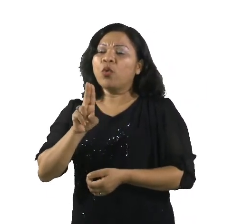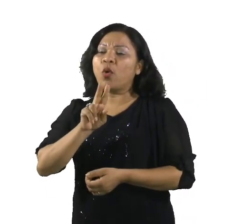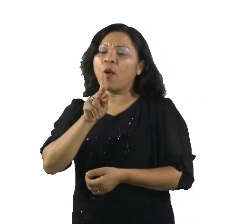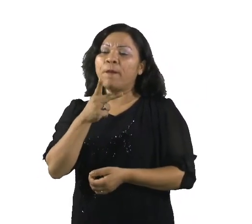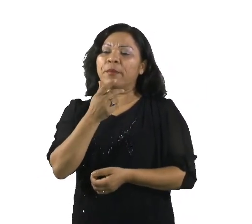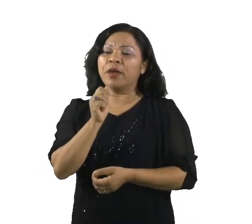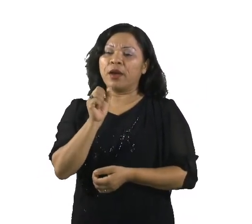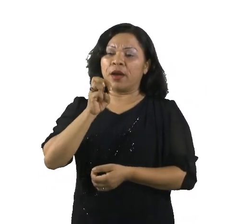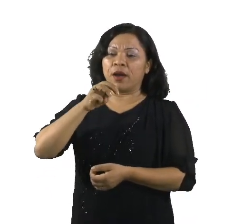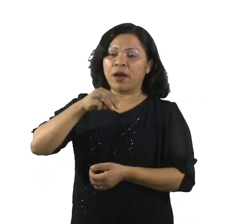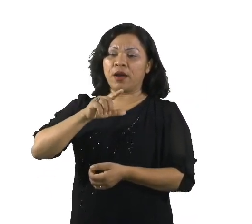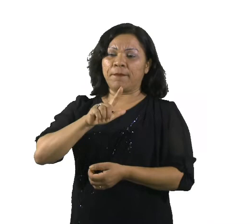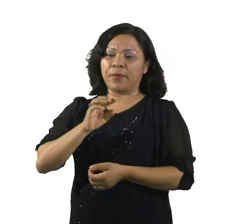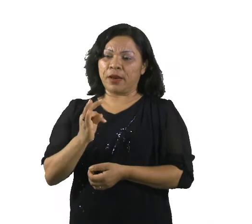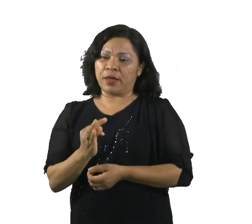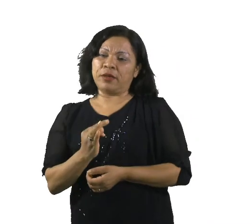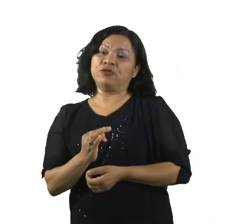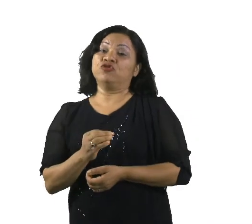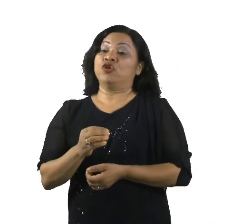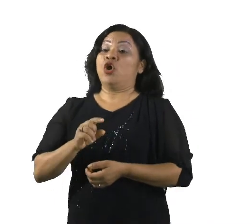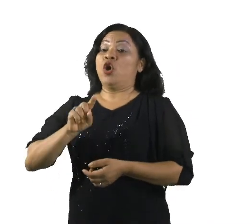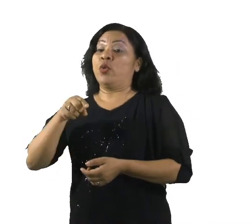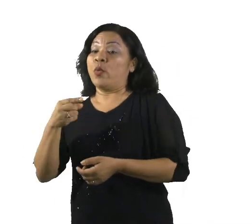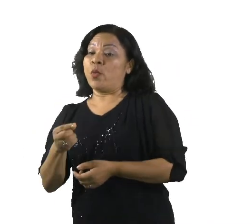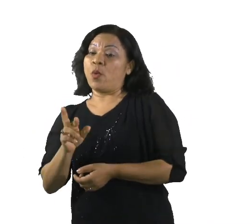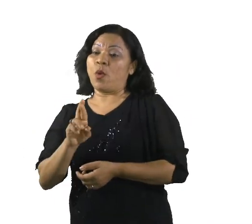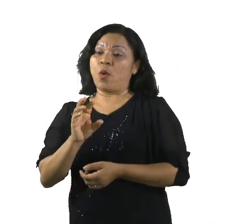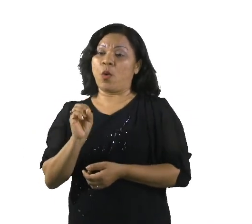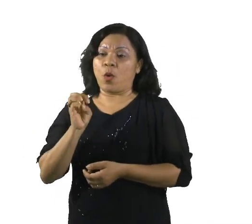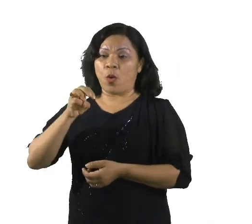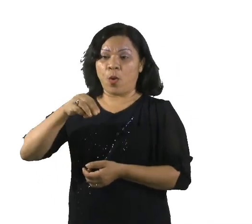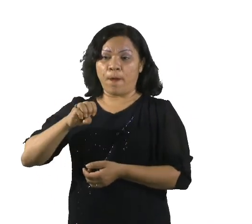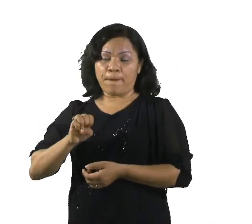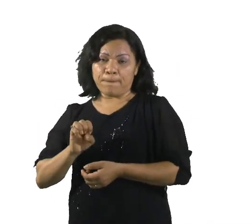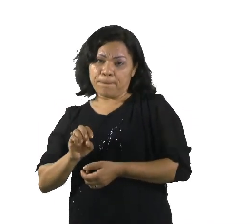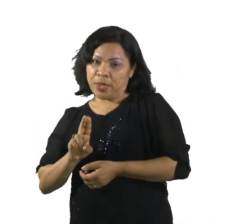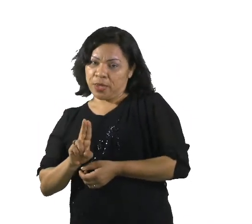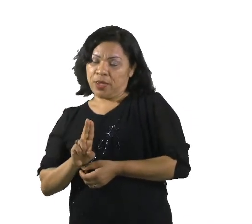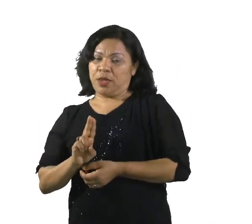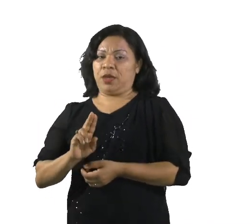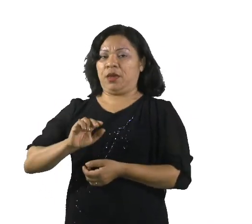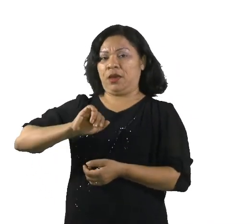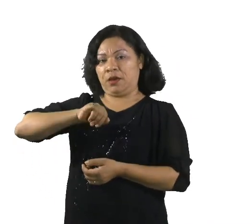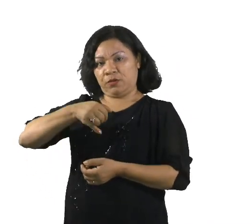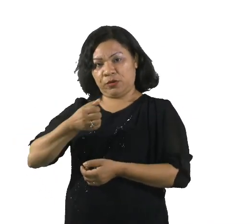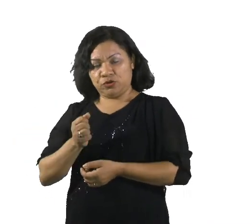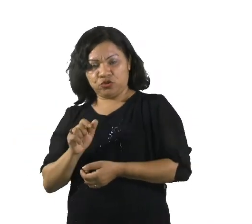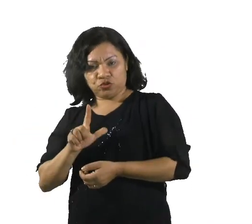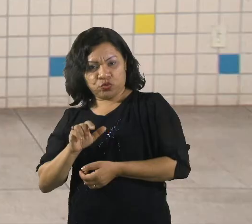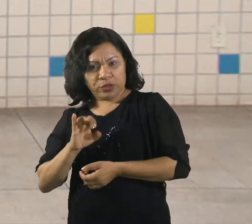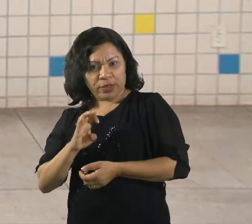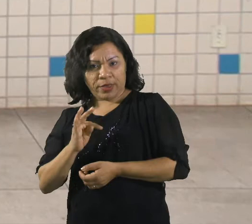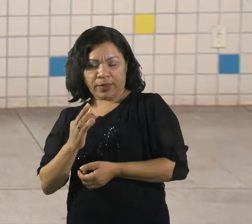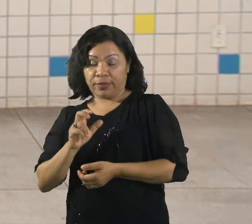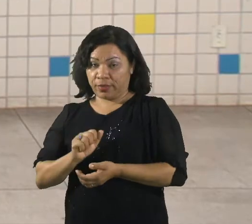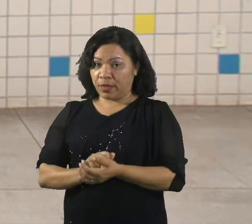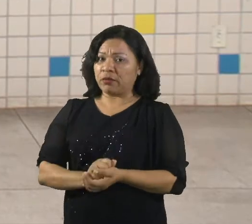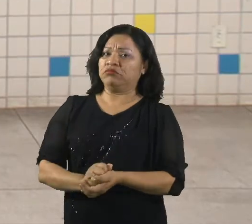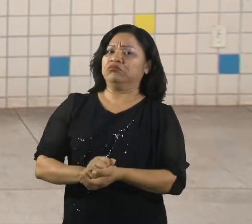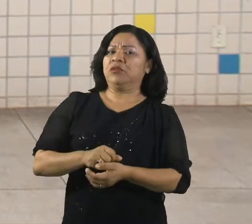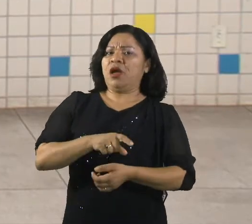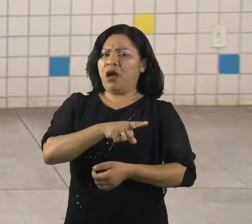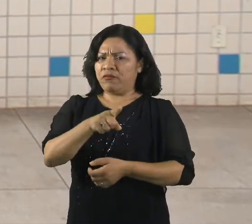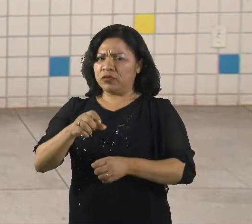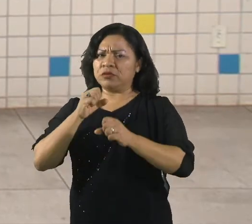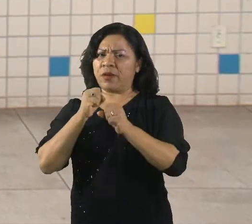Romeu e Julieta. Esses dois livros, assim como Sonhos de uma Noite de Verão, vocês podem encontrar no site